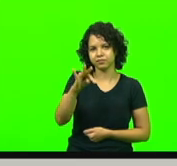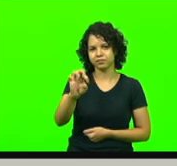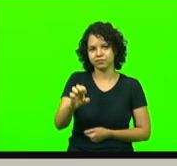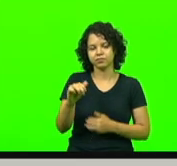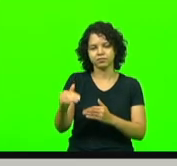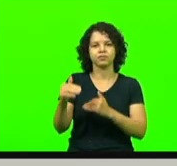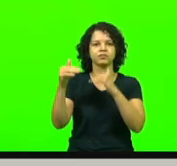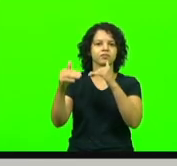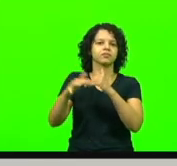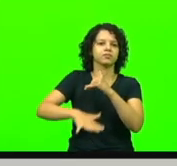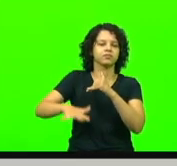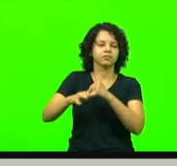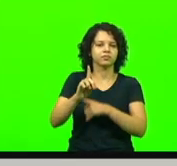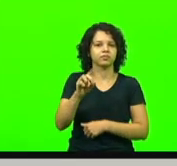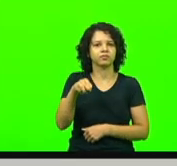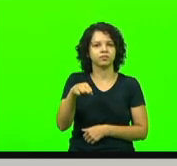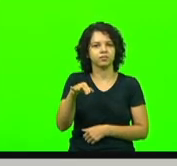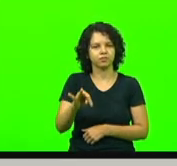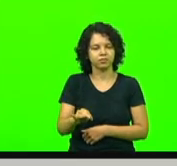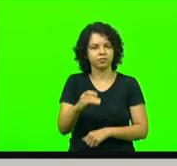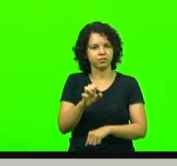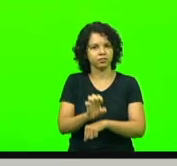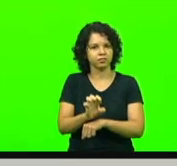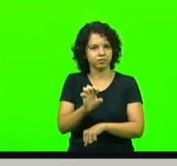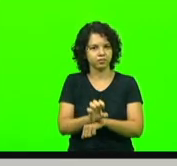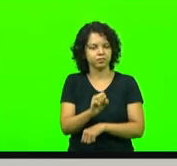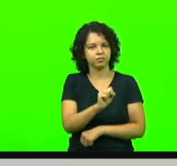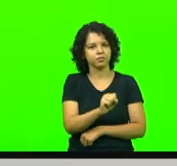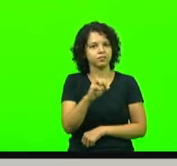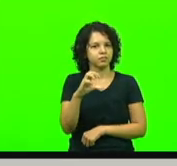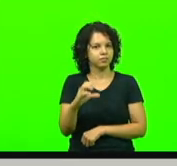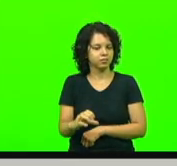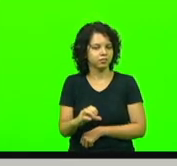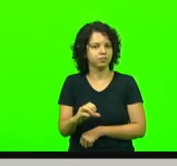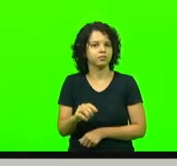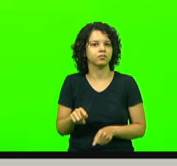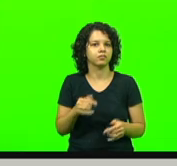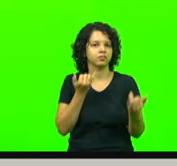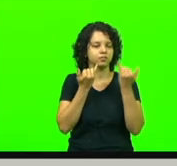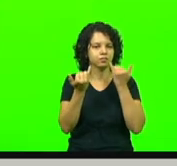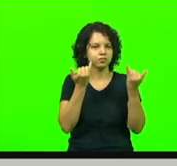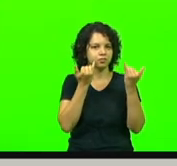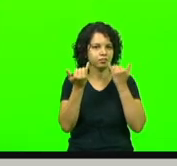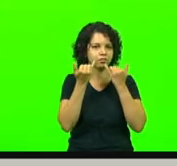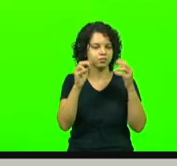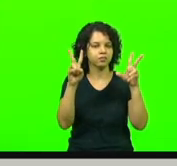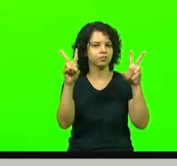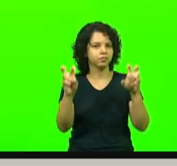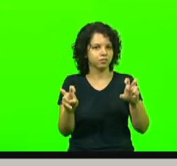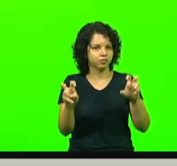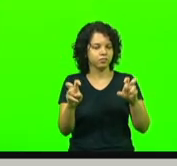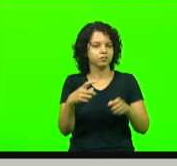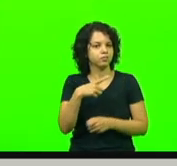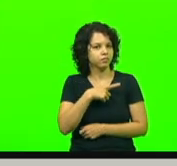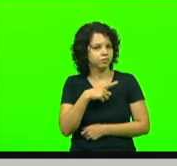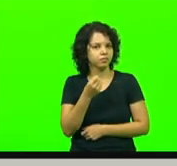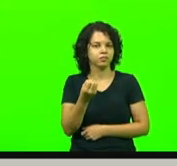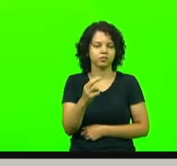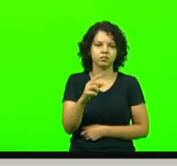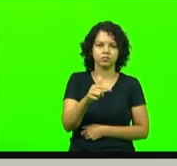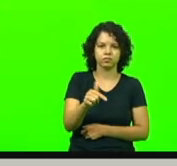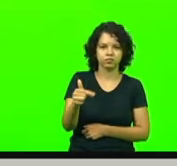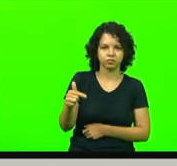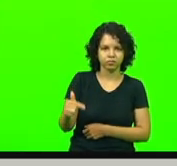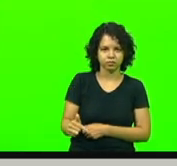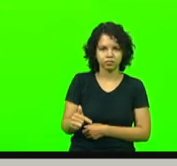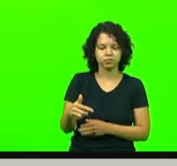superintendente regional DENIT no estado Santa Catarina informações acerca da existência de previsão para